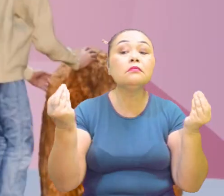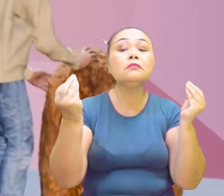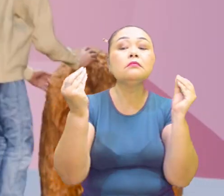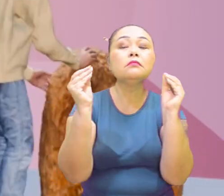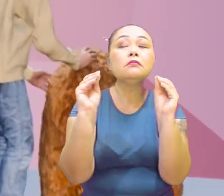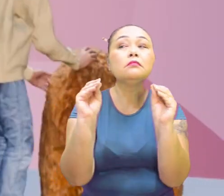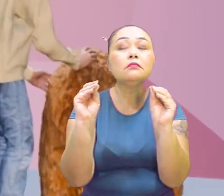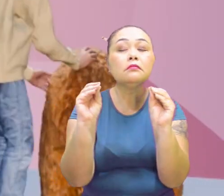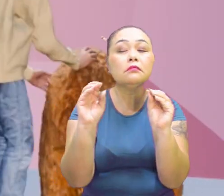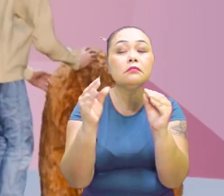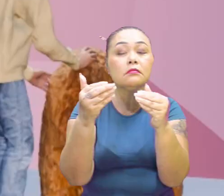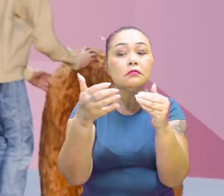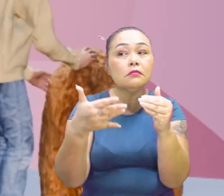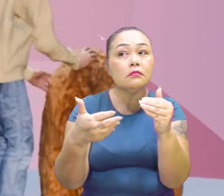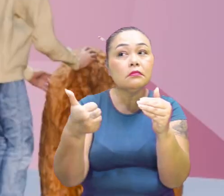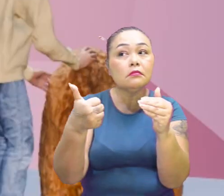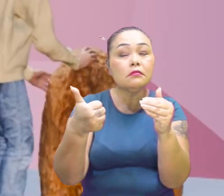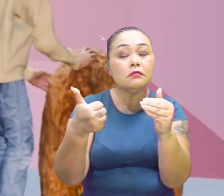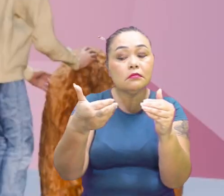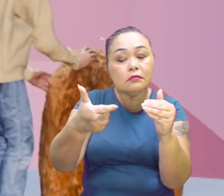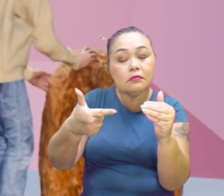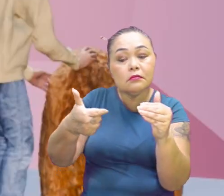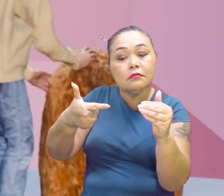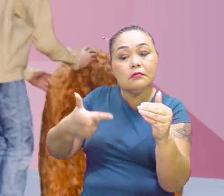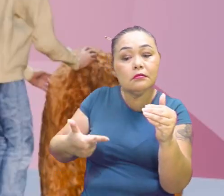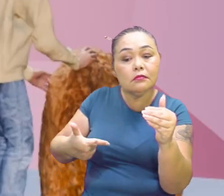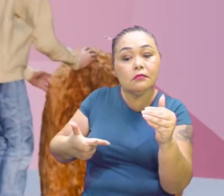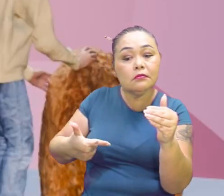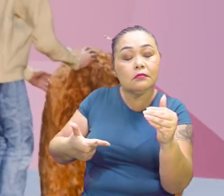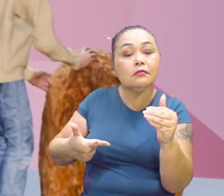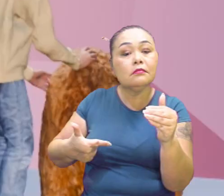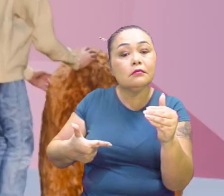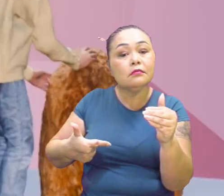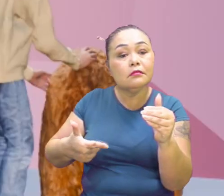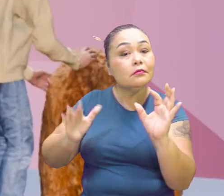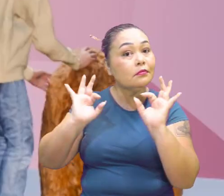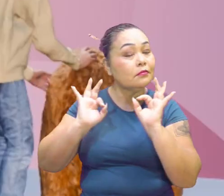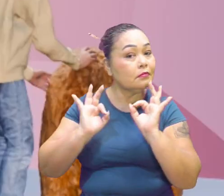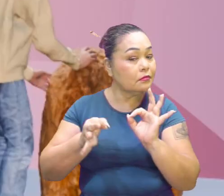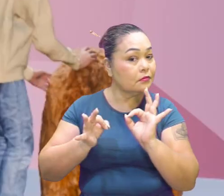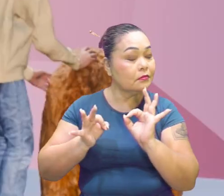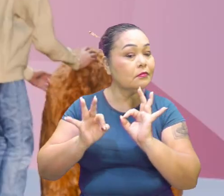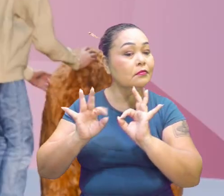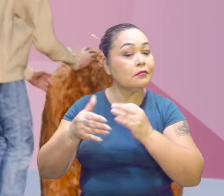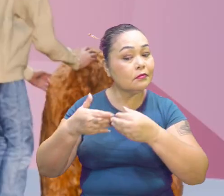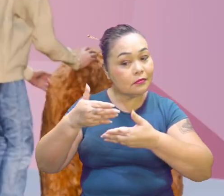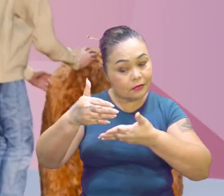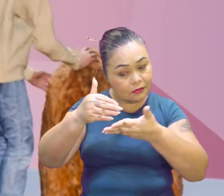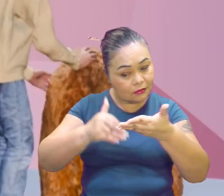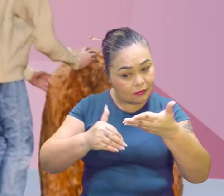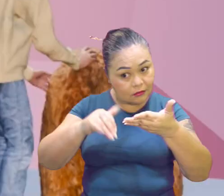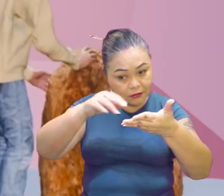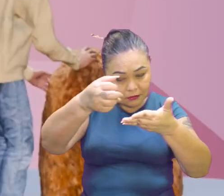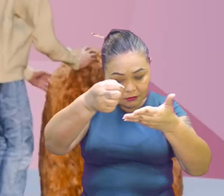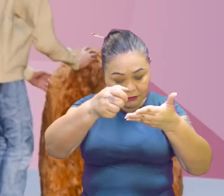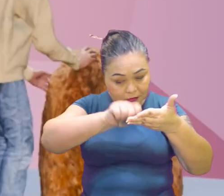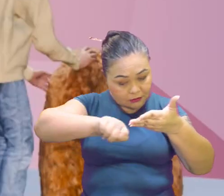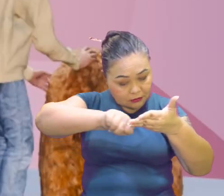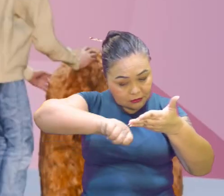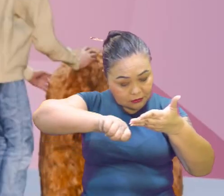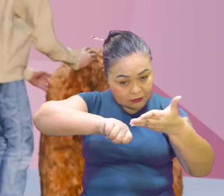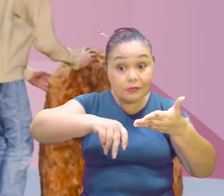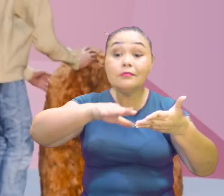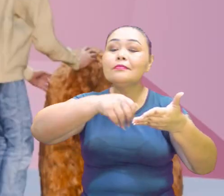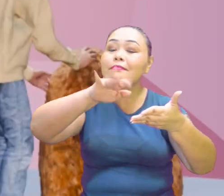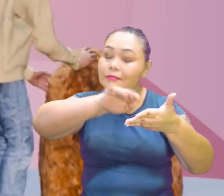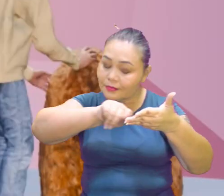o desenvolvimento 1 e o desenvolvimento 2, tá certo? Que é a parte que você vai desenvolver, já